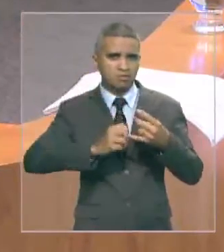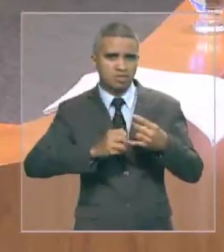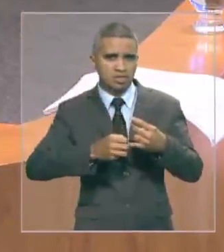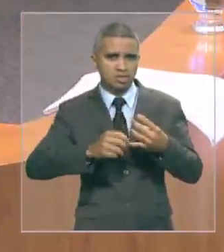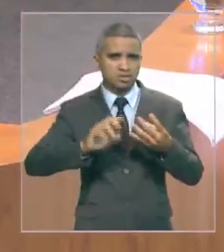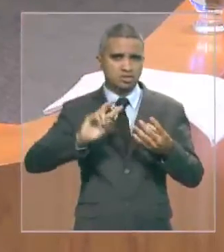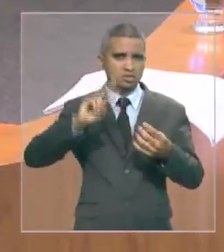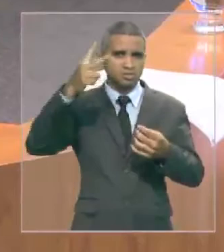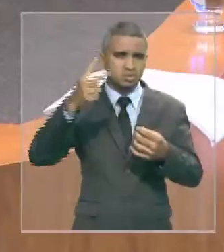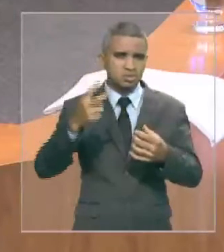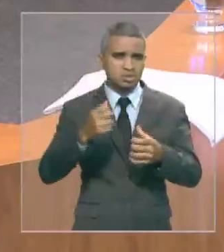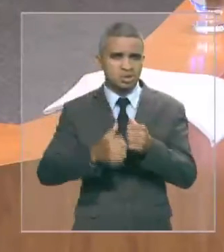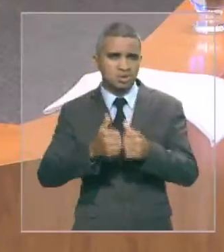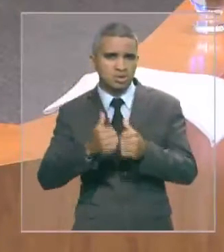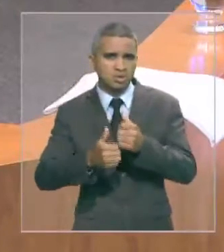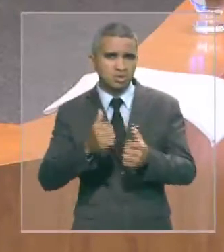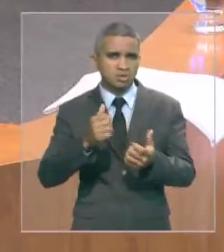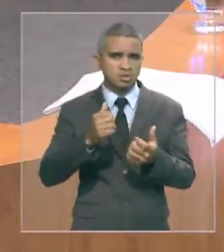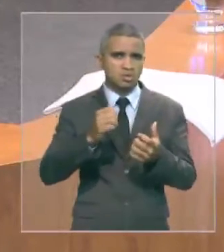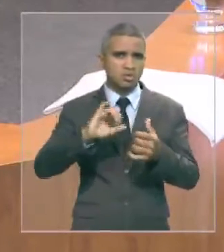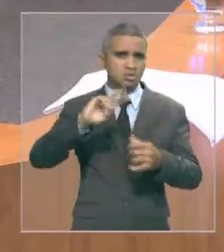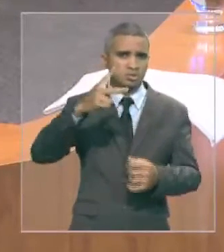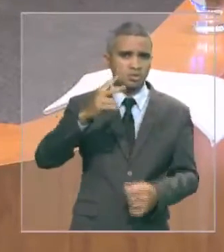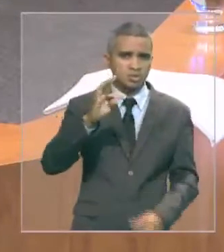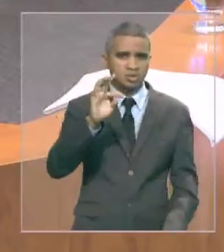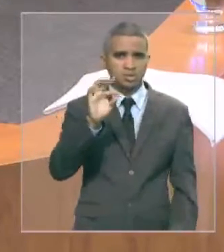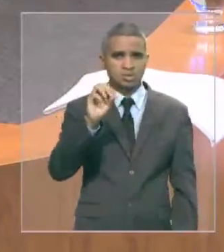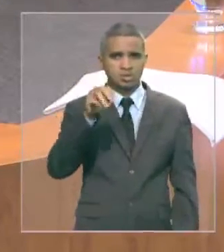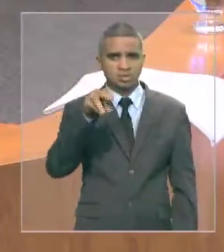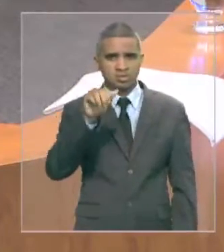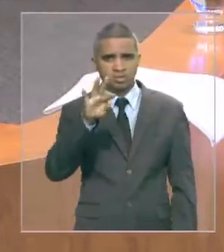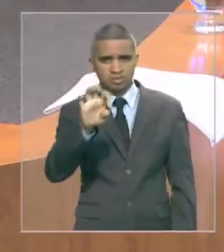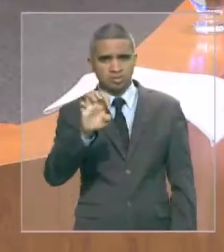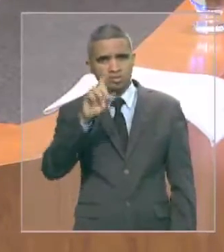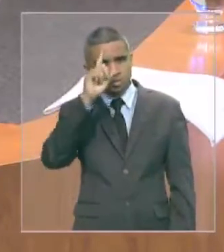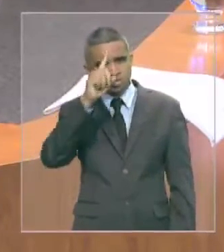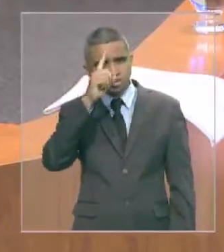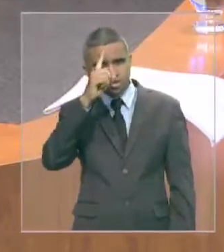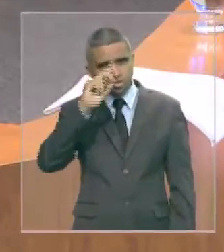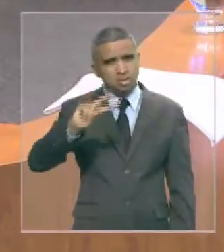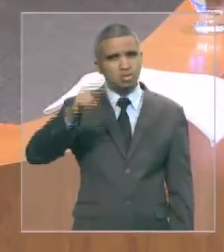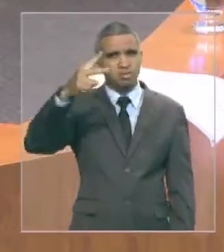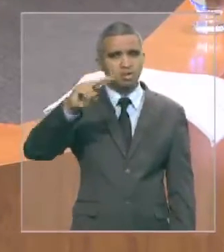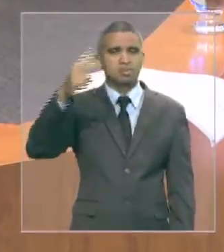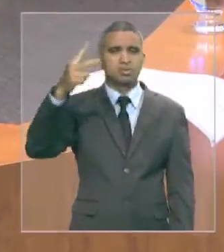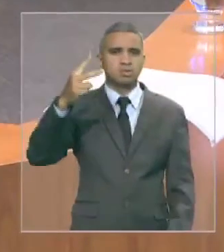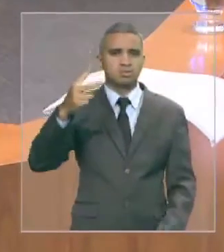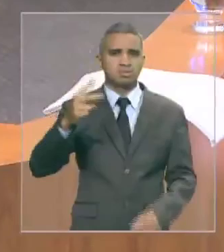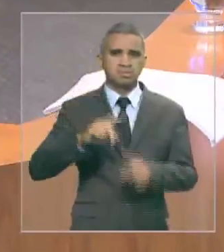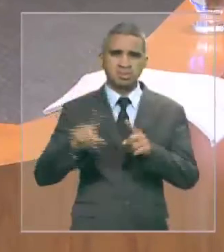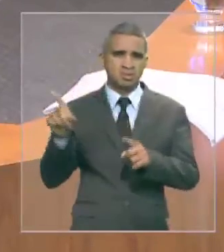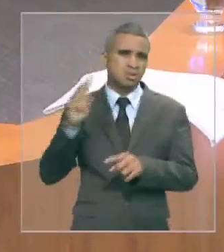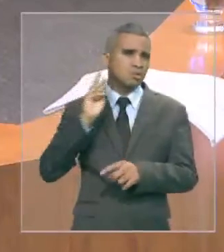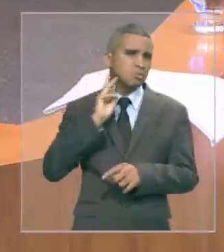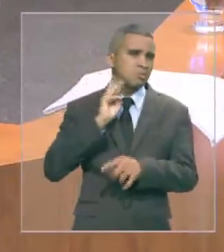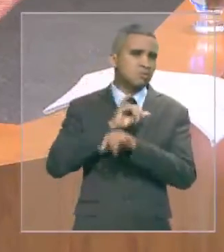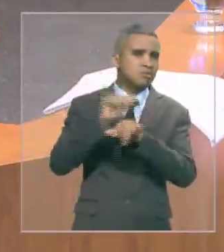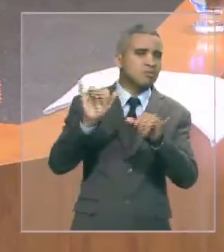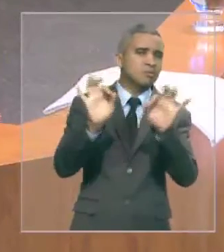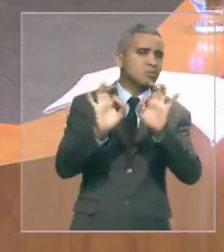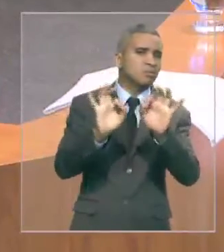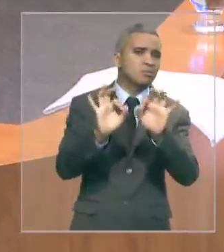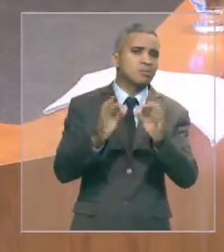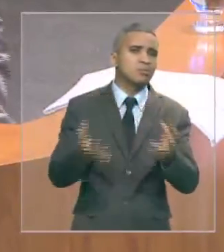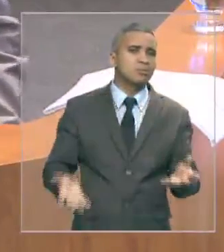cesta básica aumenta todo dia. Mas ela não dá holofotes. Não adianta você vir